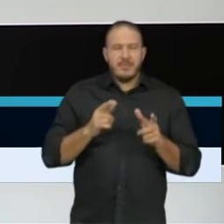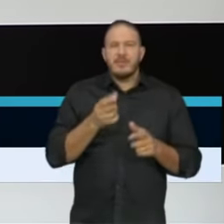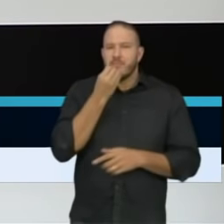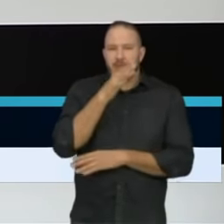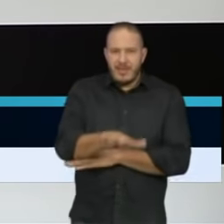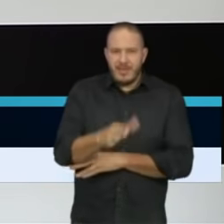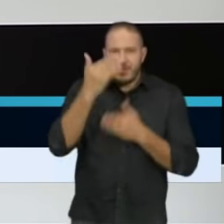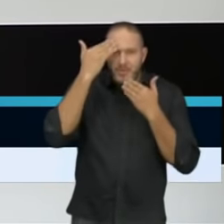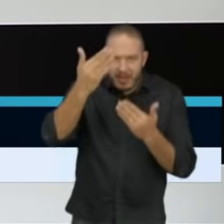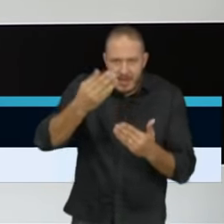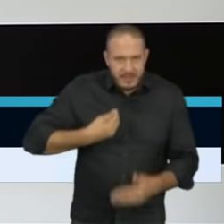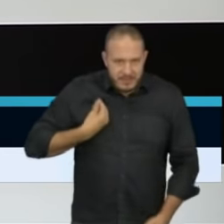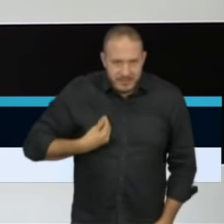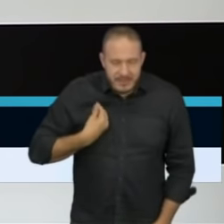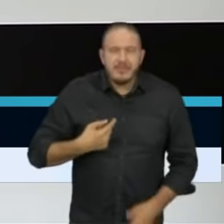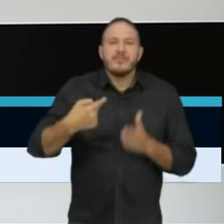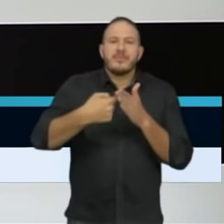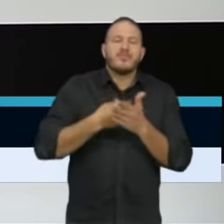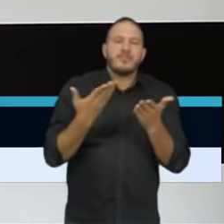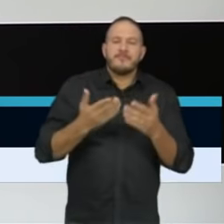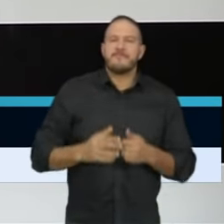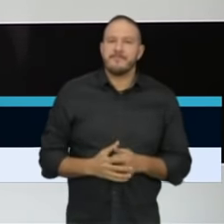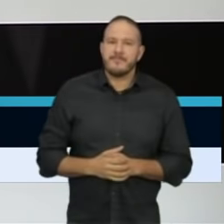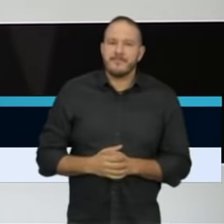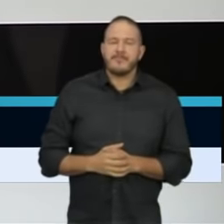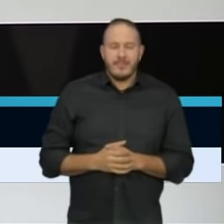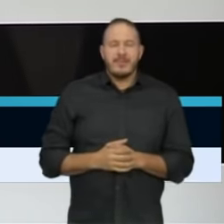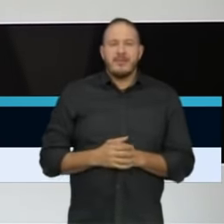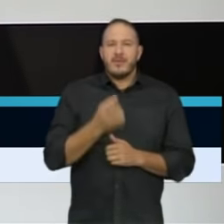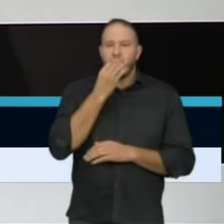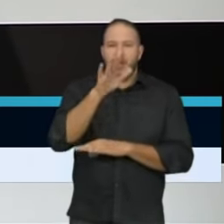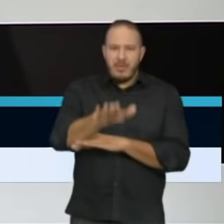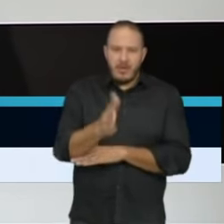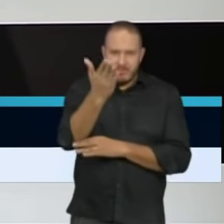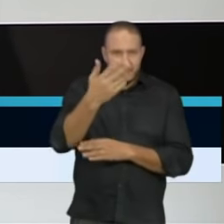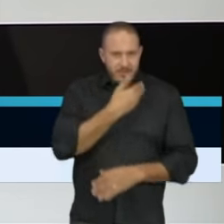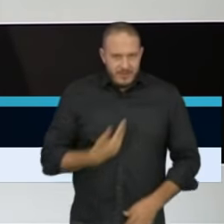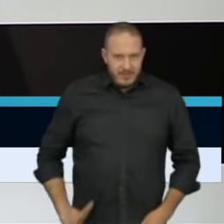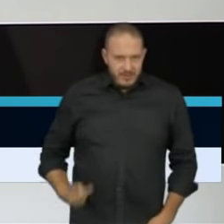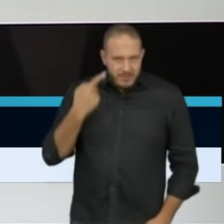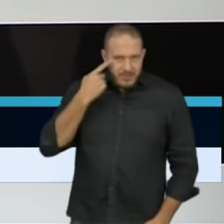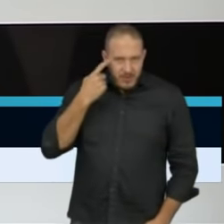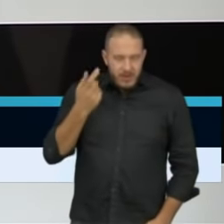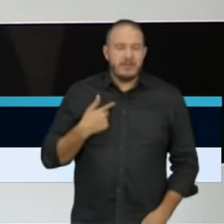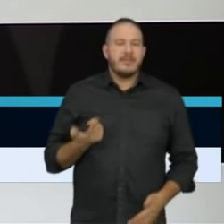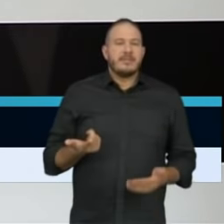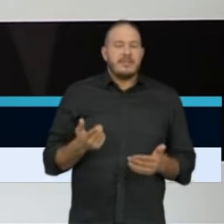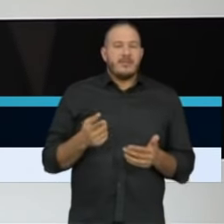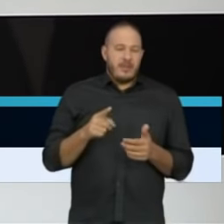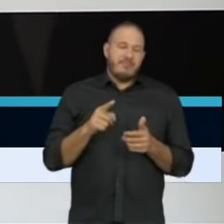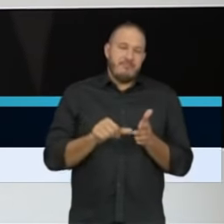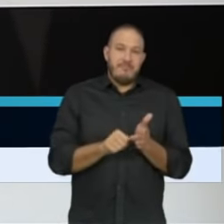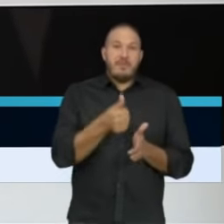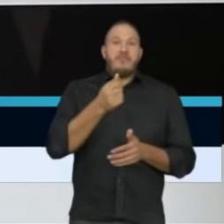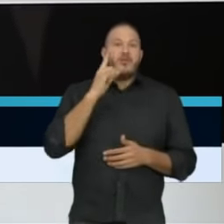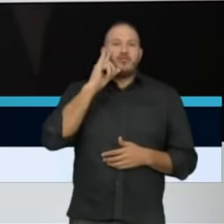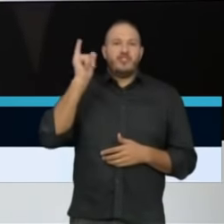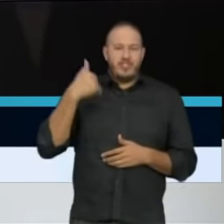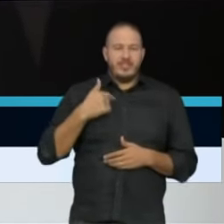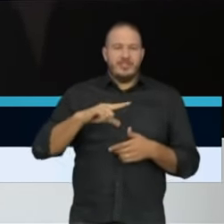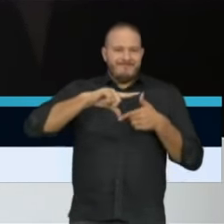presença. Sua pergunta, por favor. Boa tarde, governador. Boa tarde a todos. Governador, primeiro dia de quarentena, mas já são alguns dias